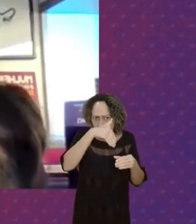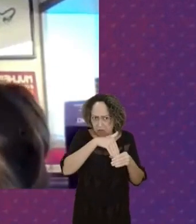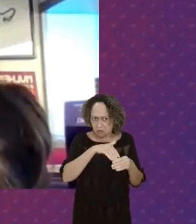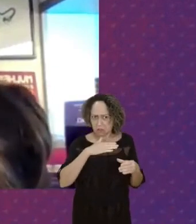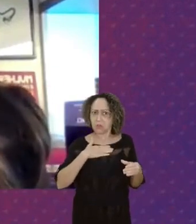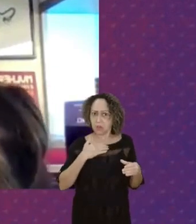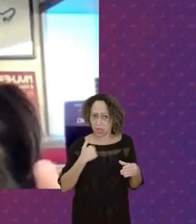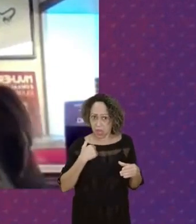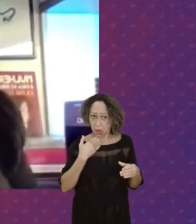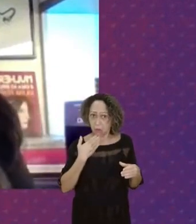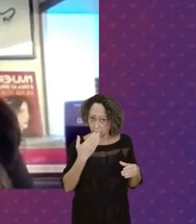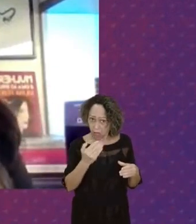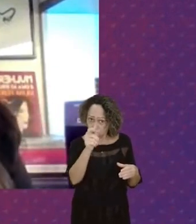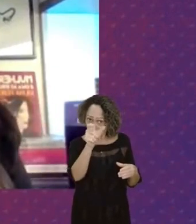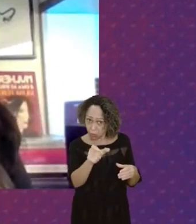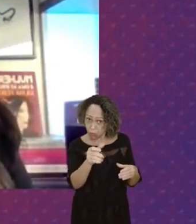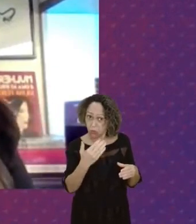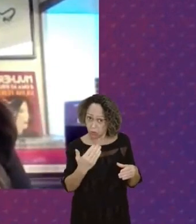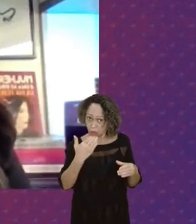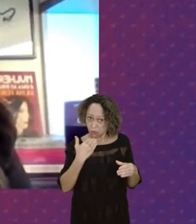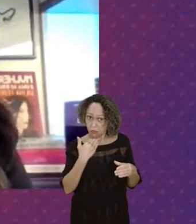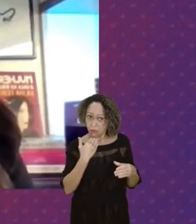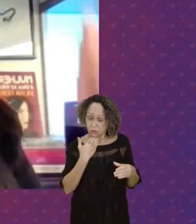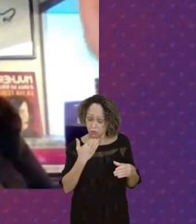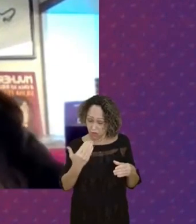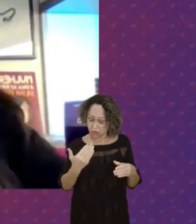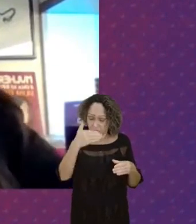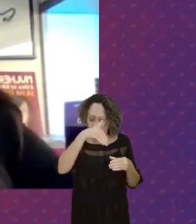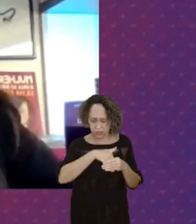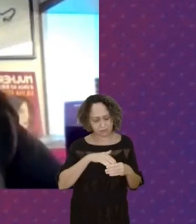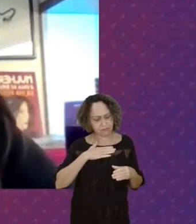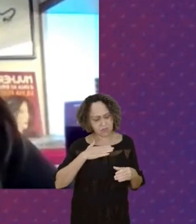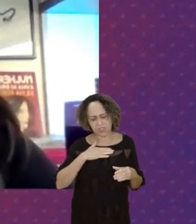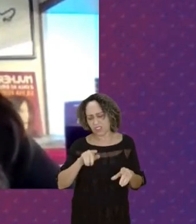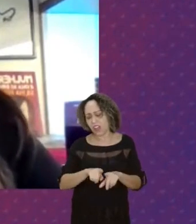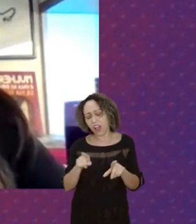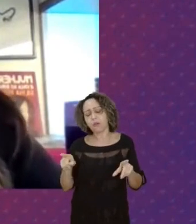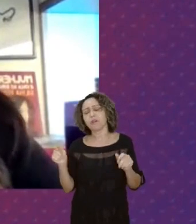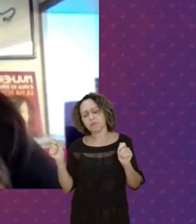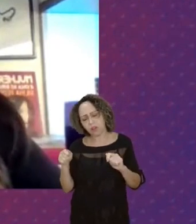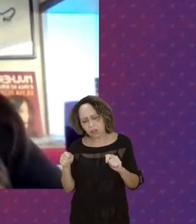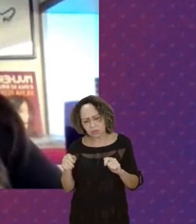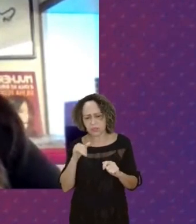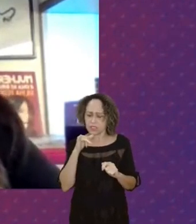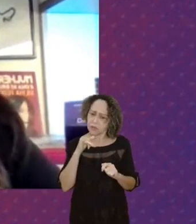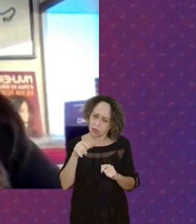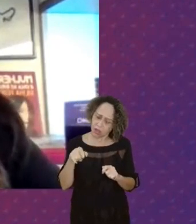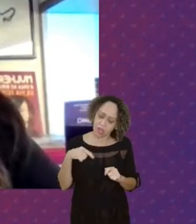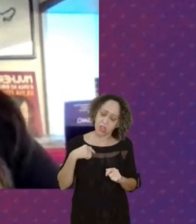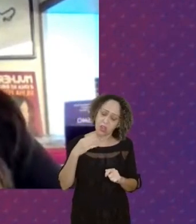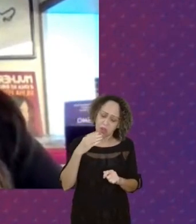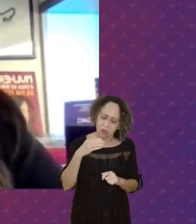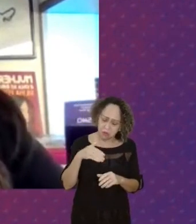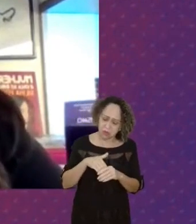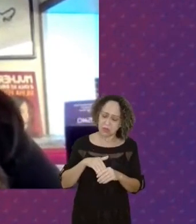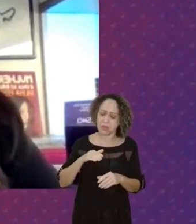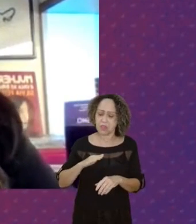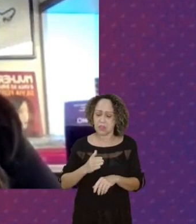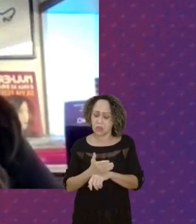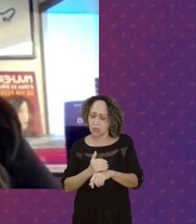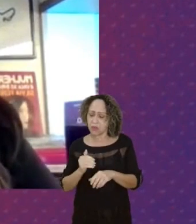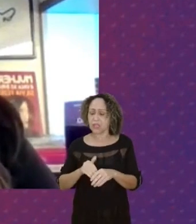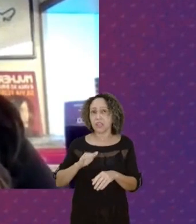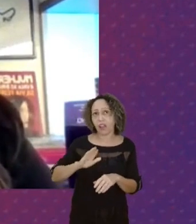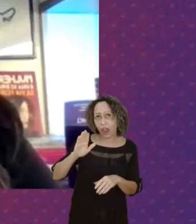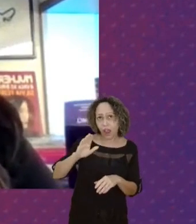seu voto. Isso você não pode dizer. Mas dizer, conto com seu apoio para que no futuro, né,